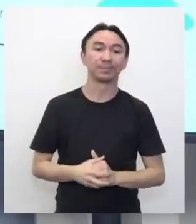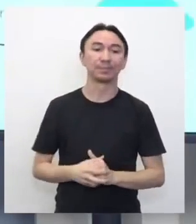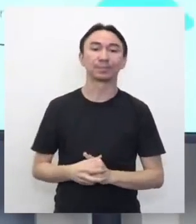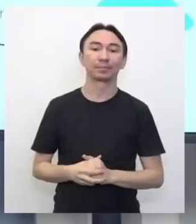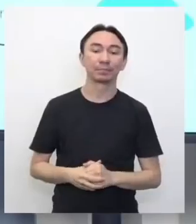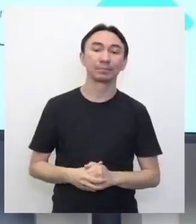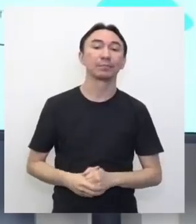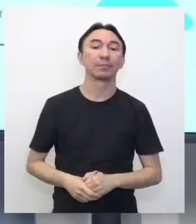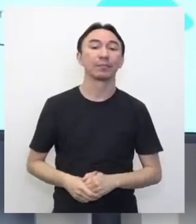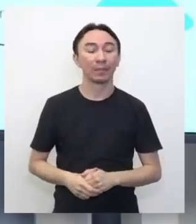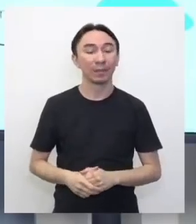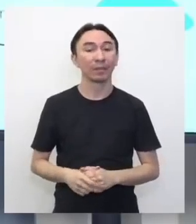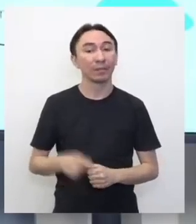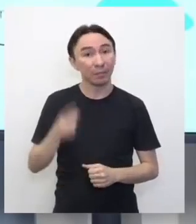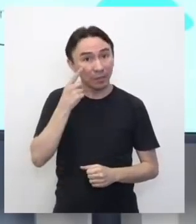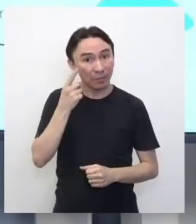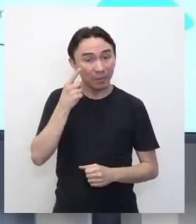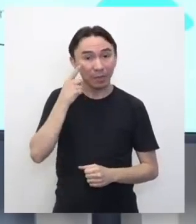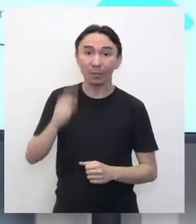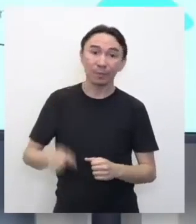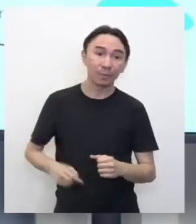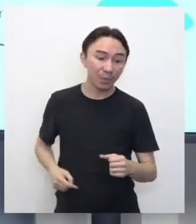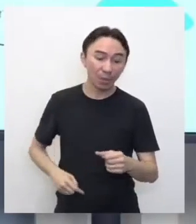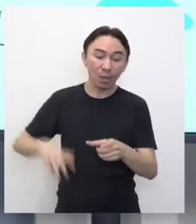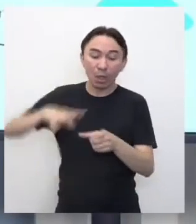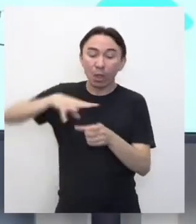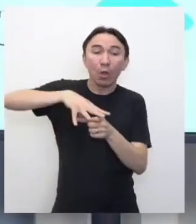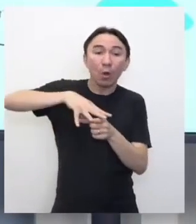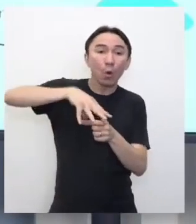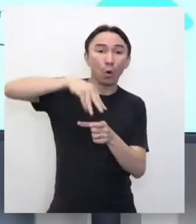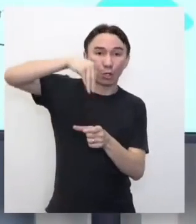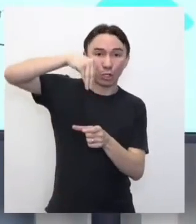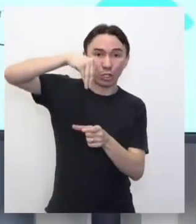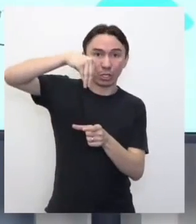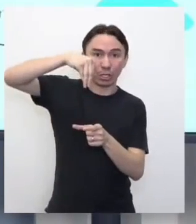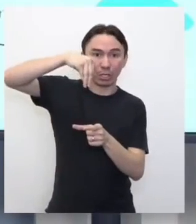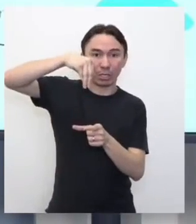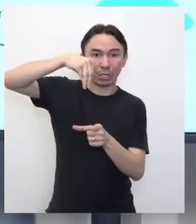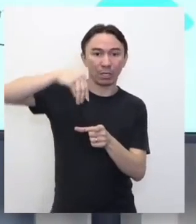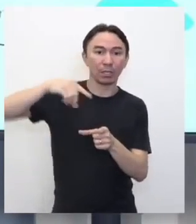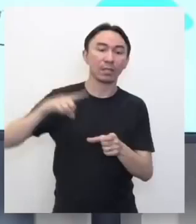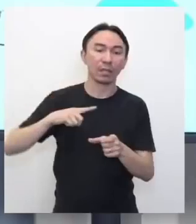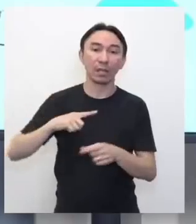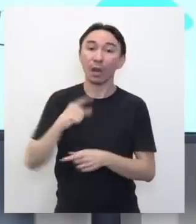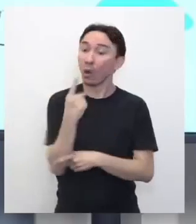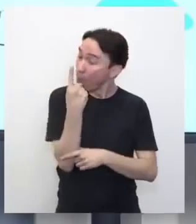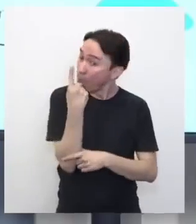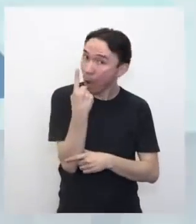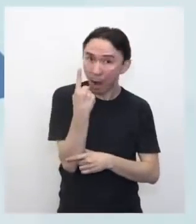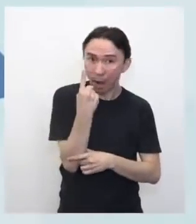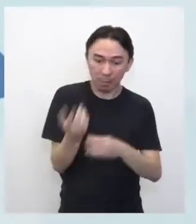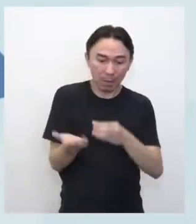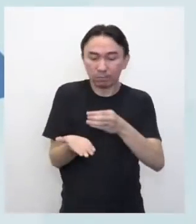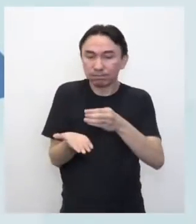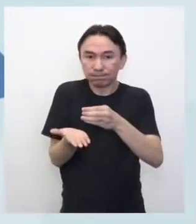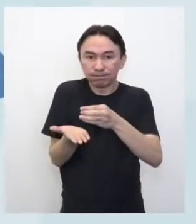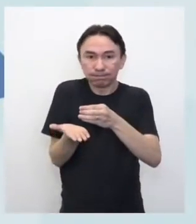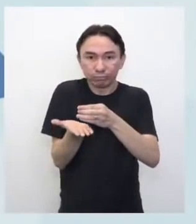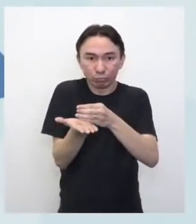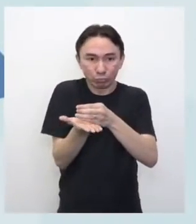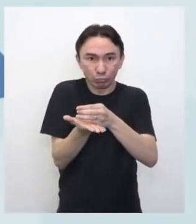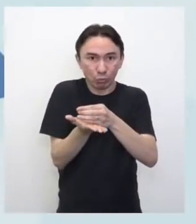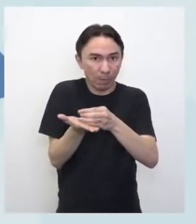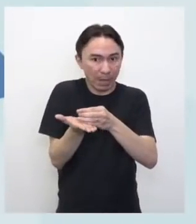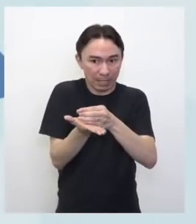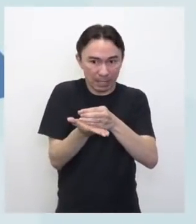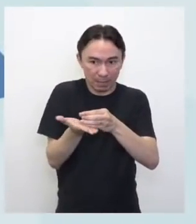E vamos ver o cone. O cone tem apenas uma base. Então, ele vai ter